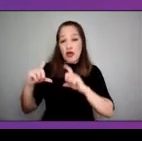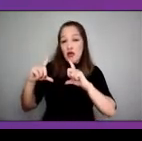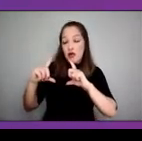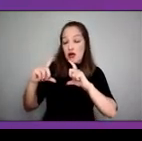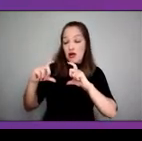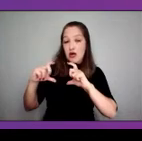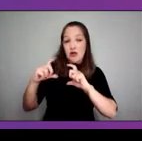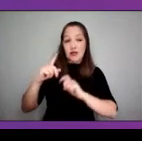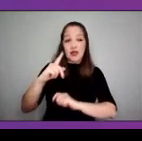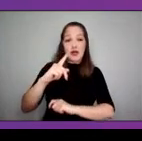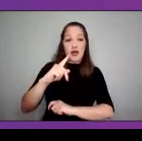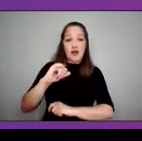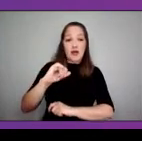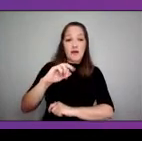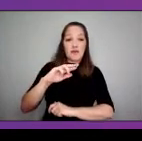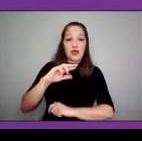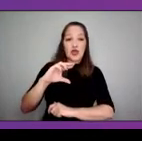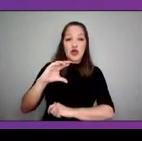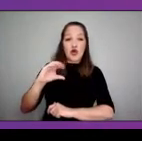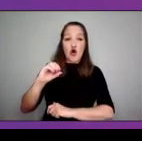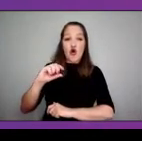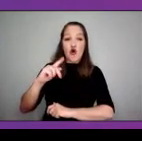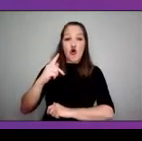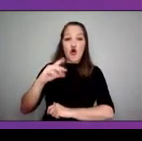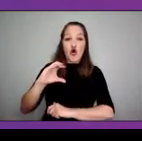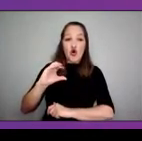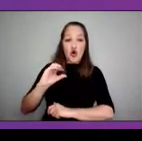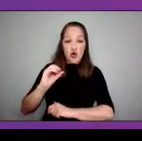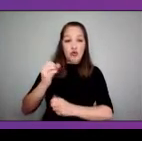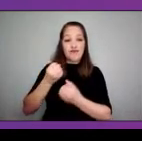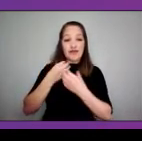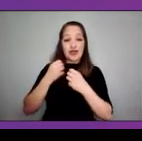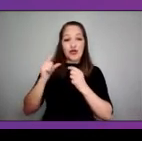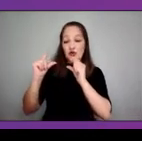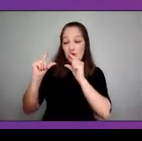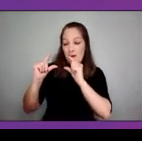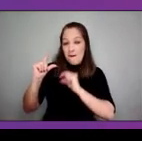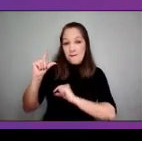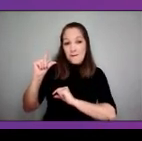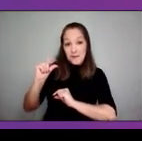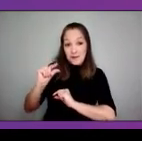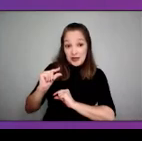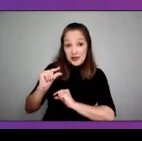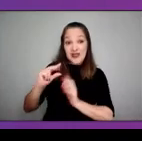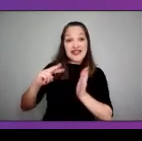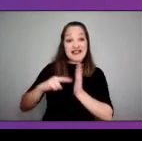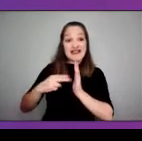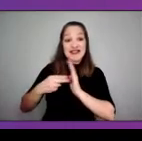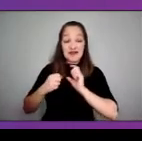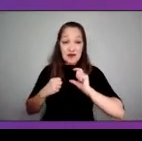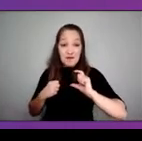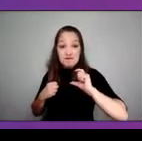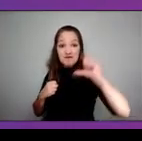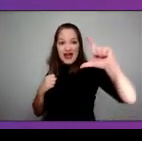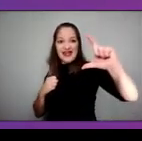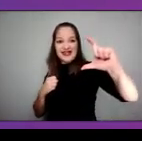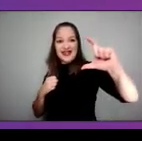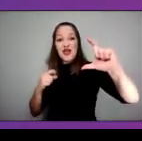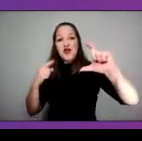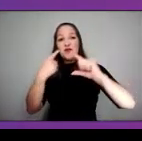me ensinou a a dizer que hominho ou pode ser o máximo porque na medida que quanto menor o tamanho do furo quanto menor o